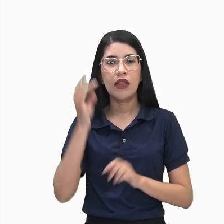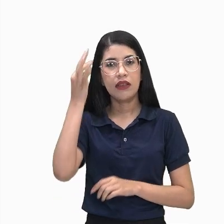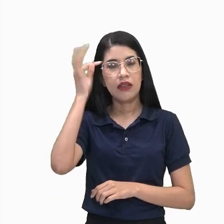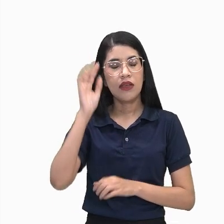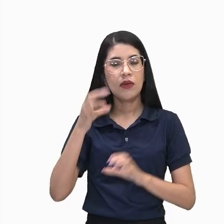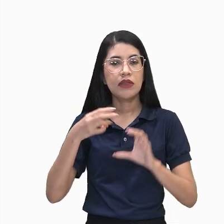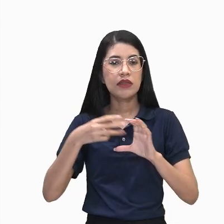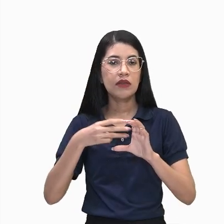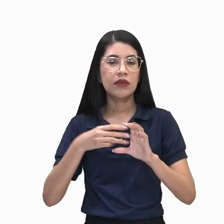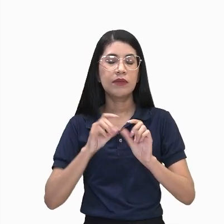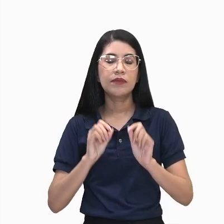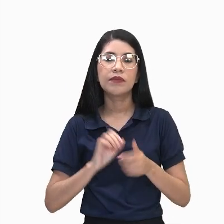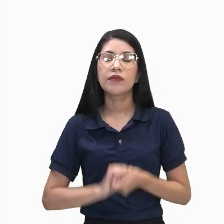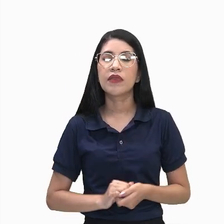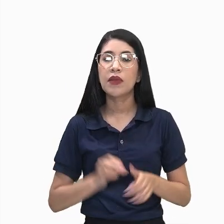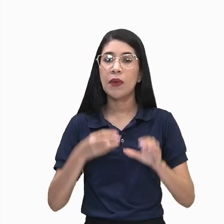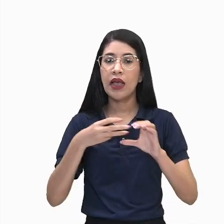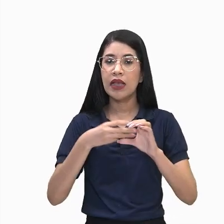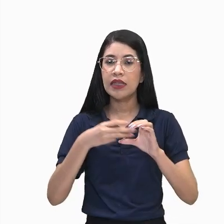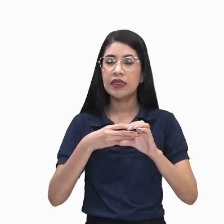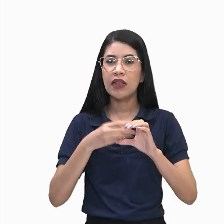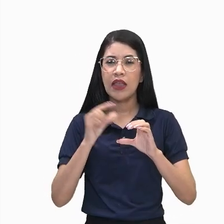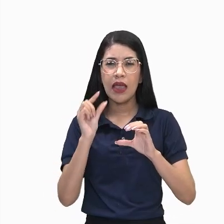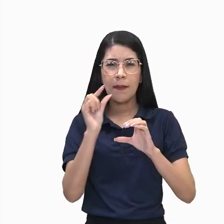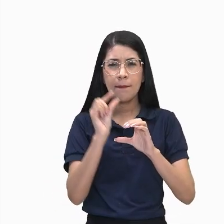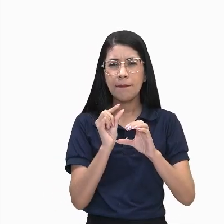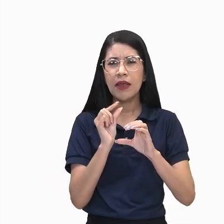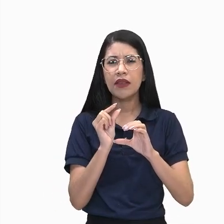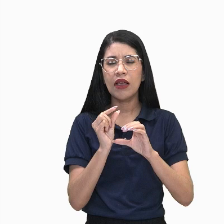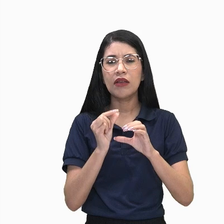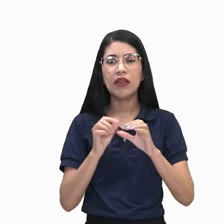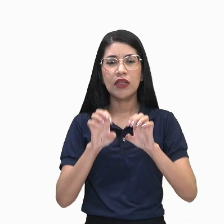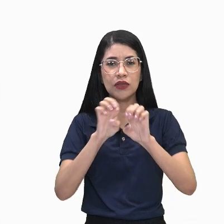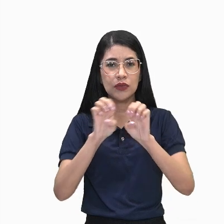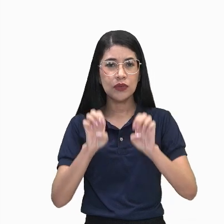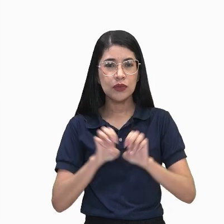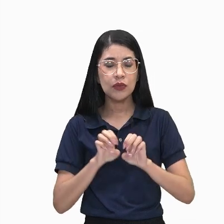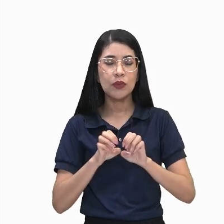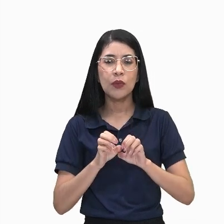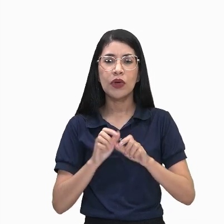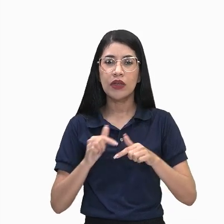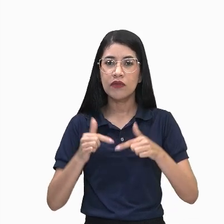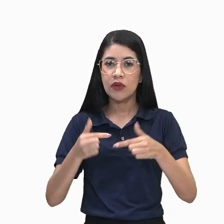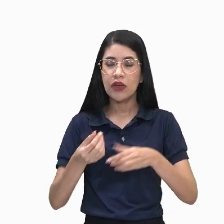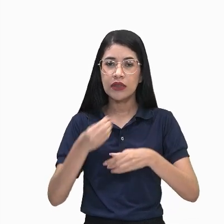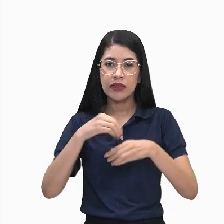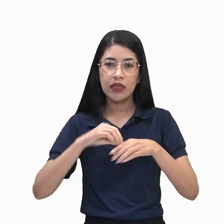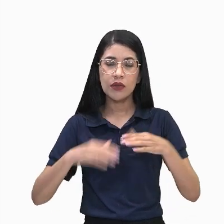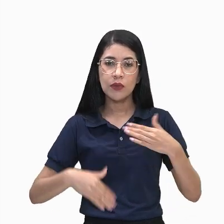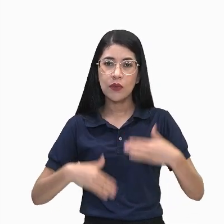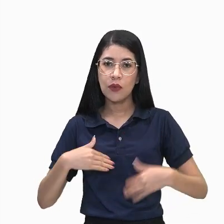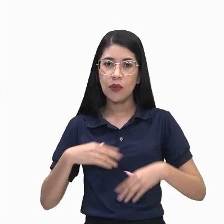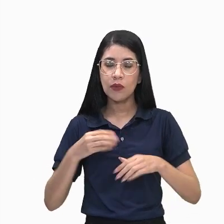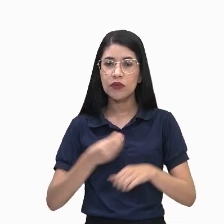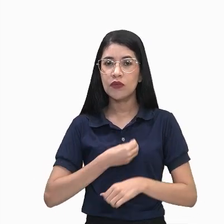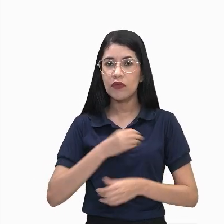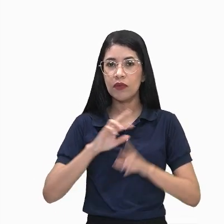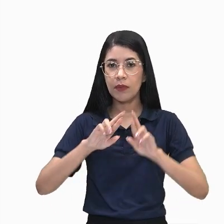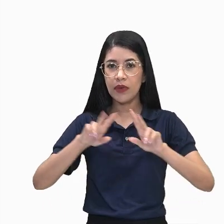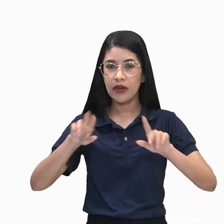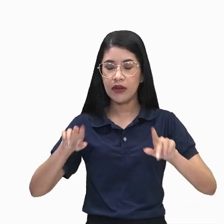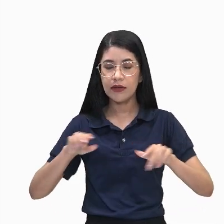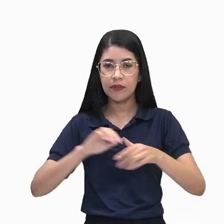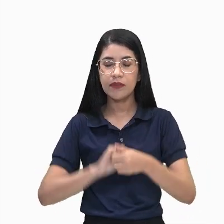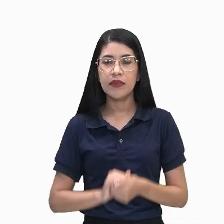celular. A célula é a menor unidade estrutural e funcional de todos os seres vivos. Ou seja, é